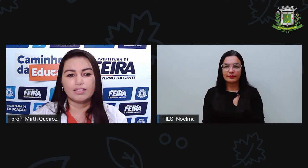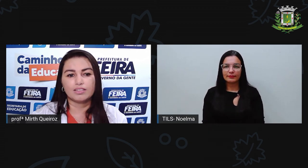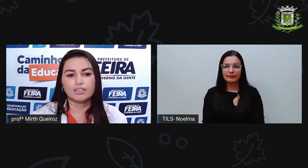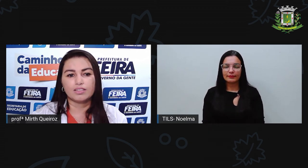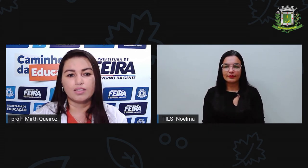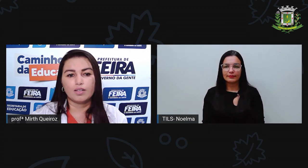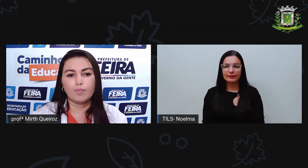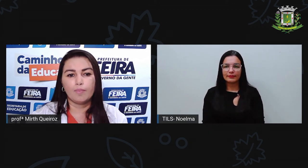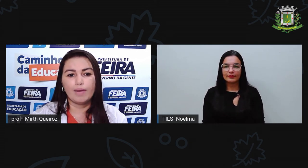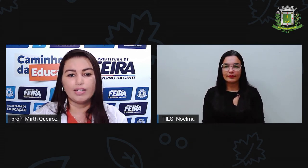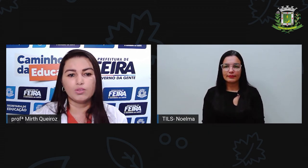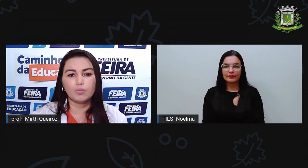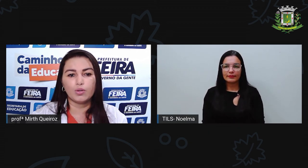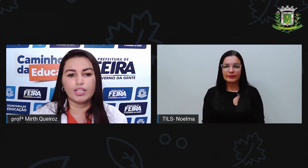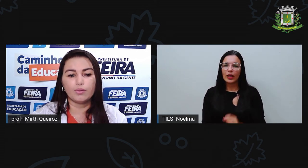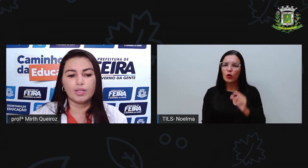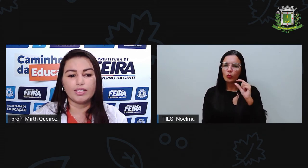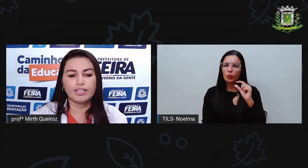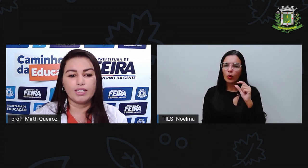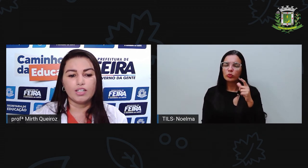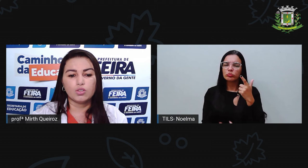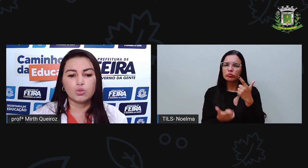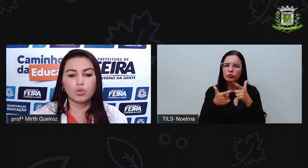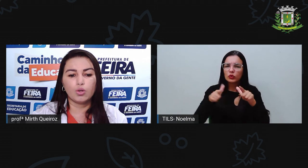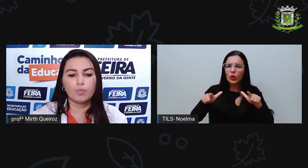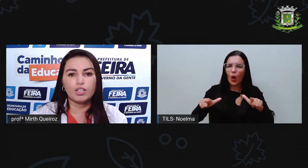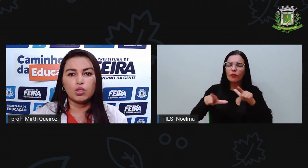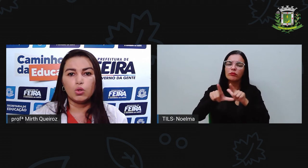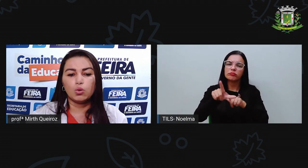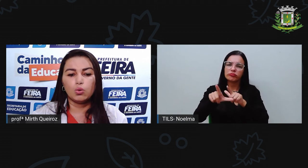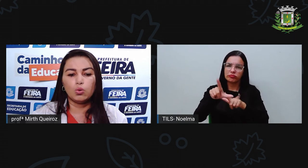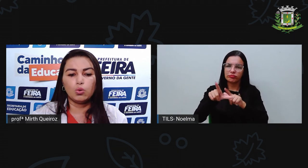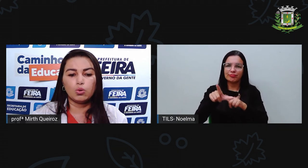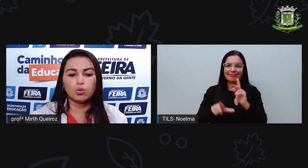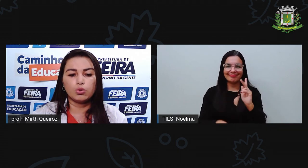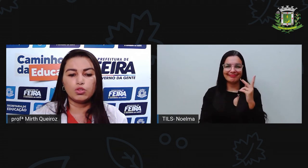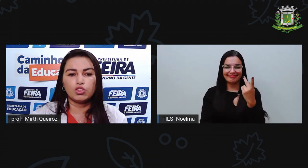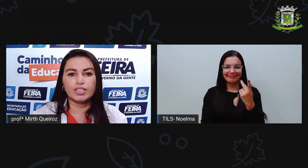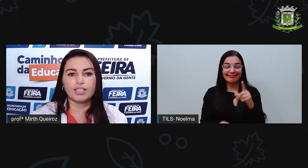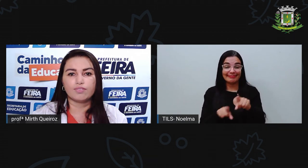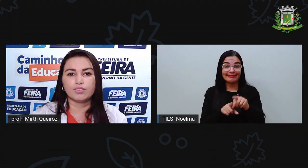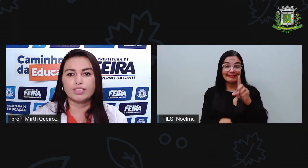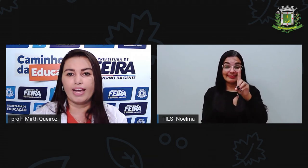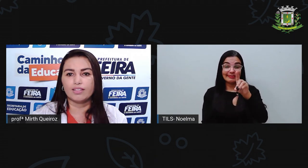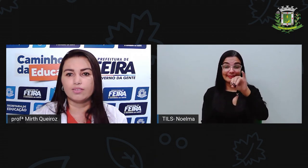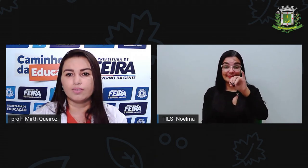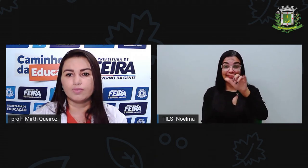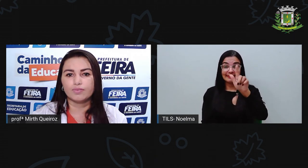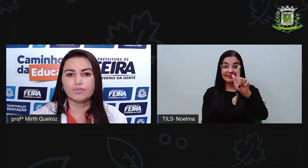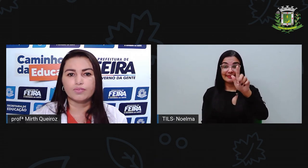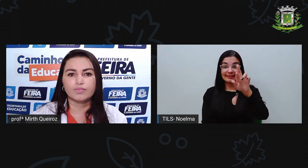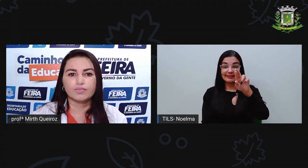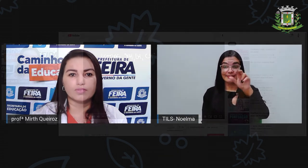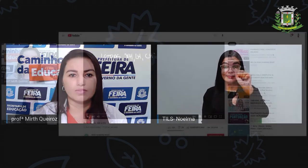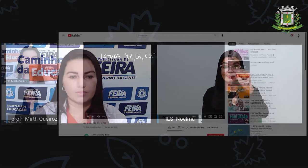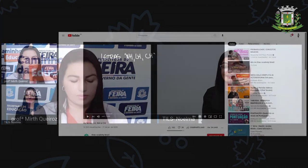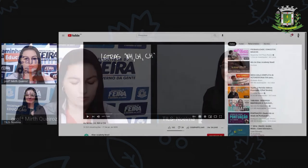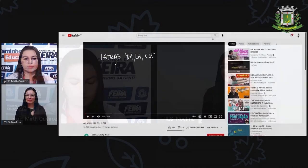falar mais um pouquinho aí sobre o dígrafo, certo?